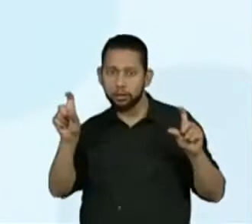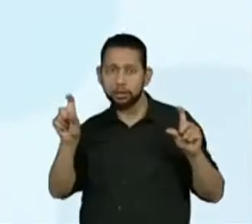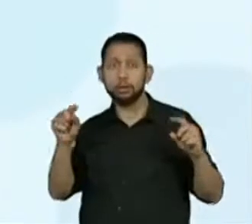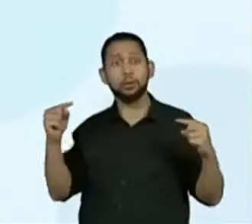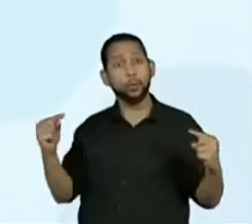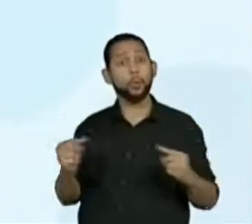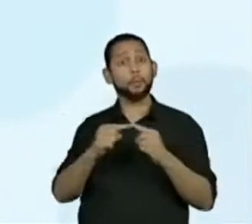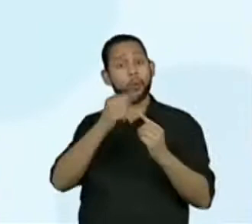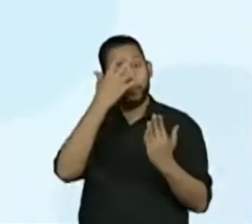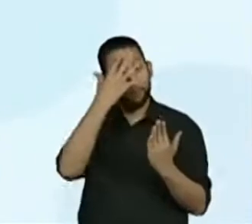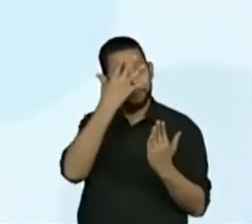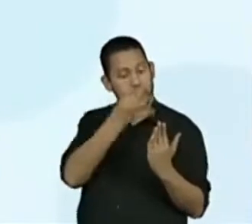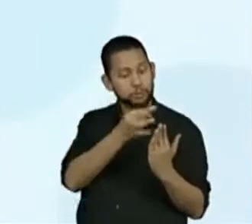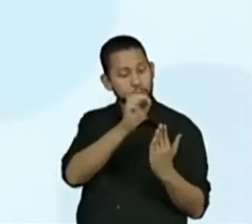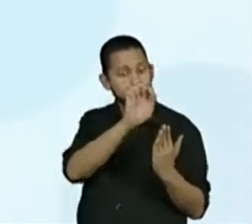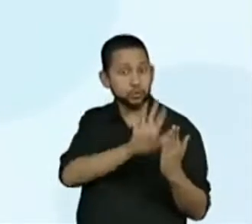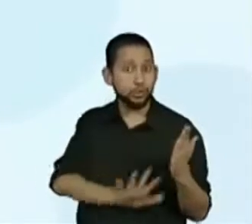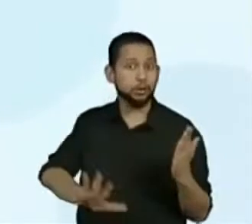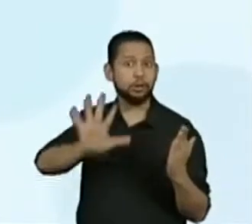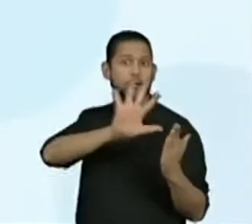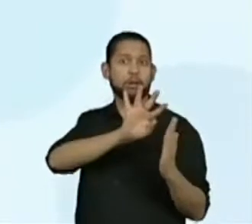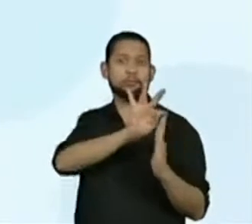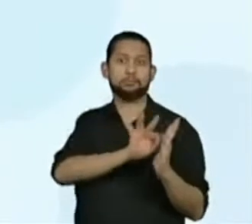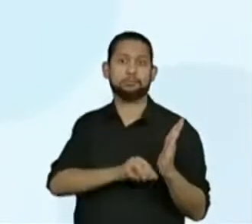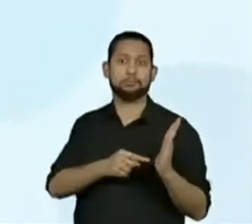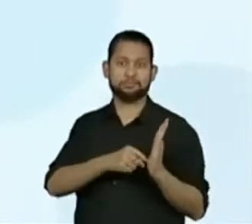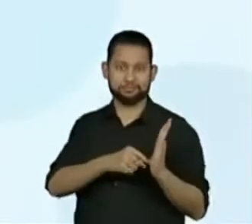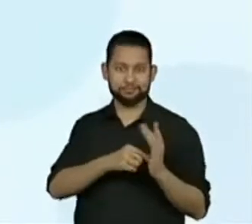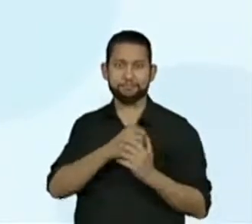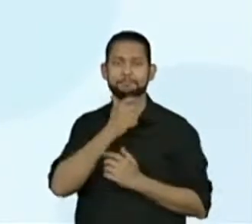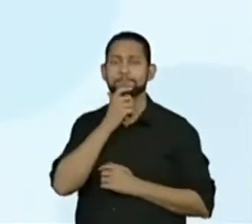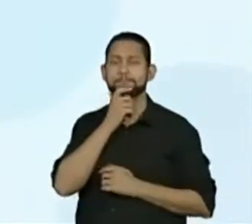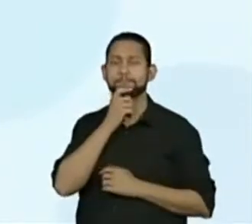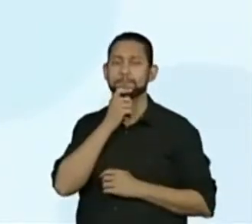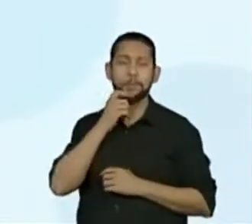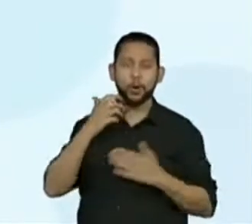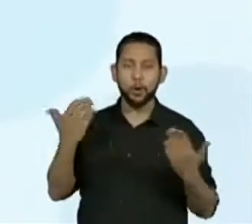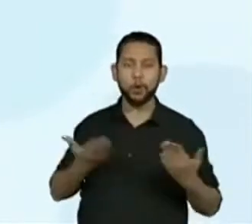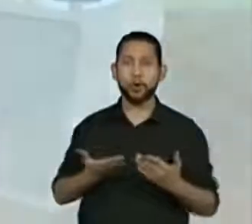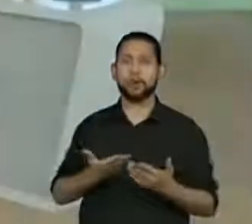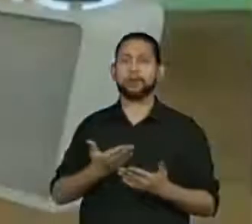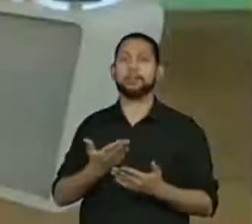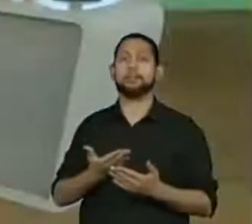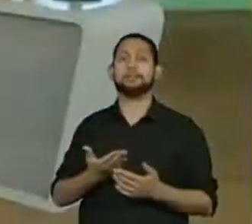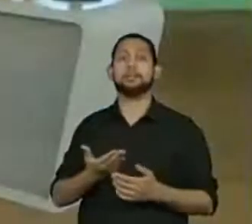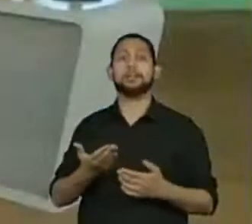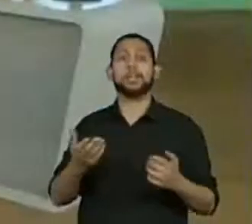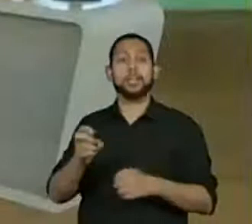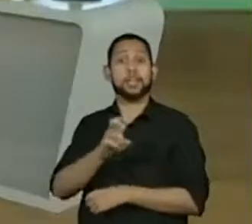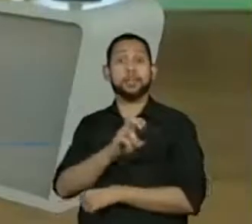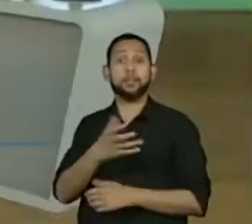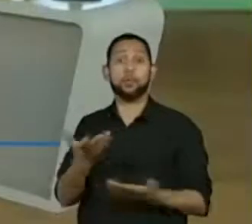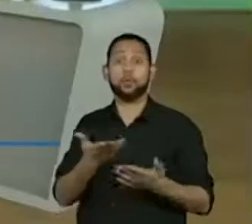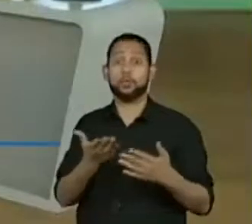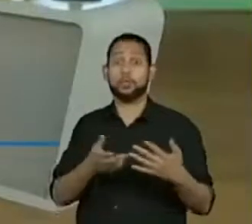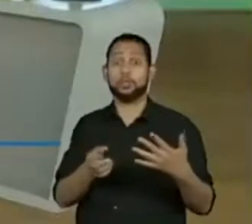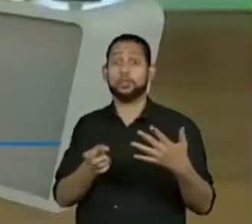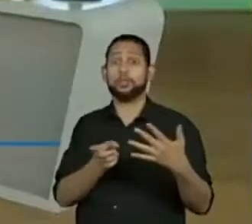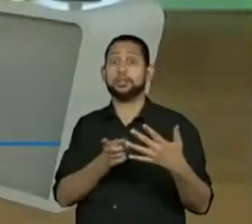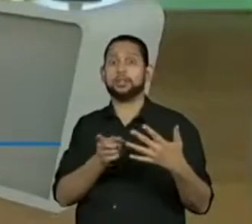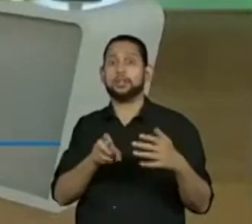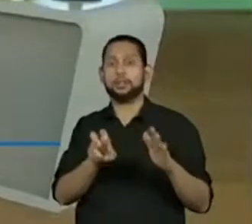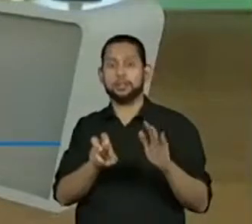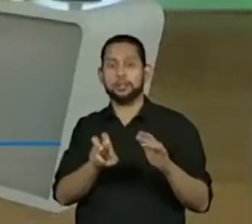demonstrando compreensão Global então terceiro dia clica aula começando